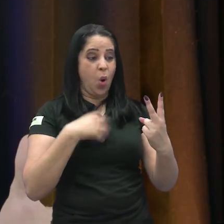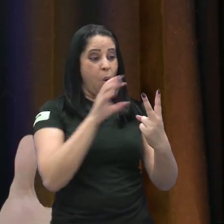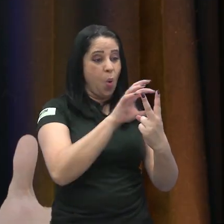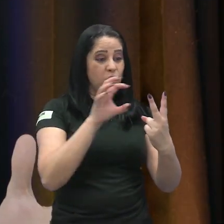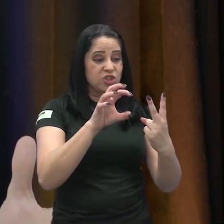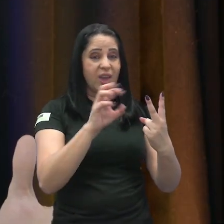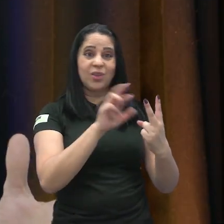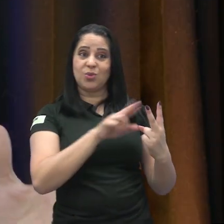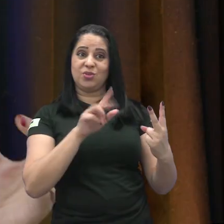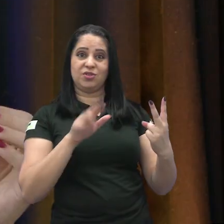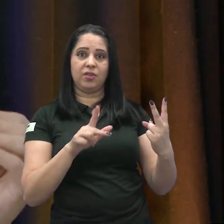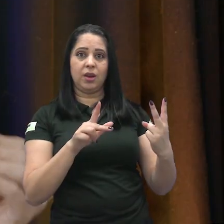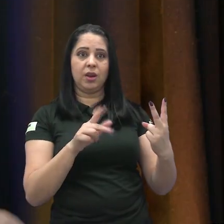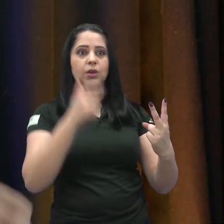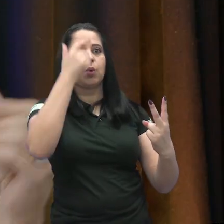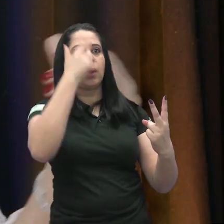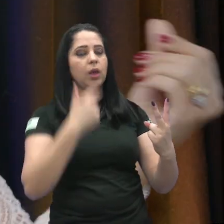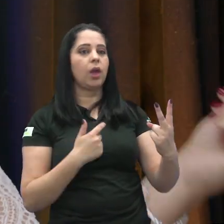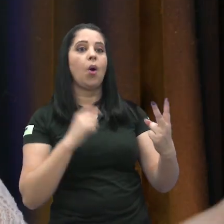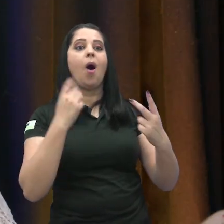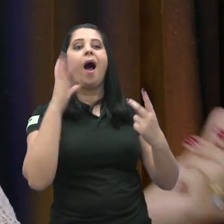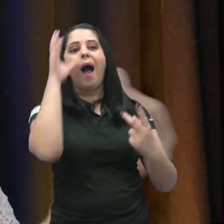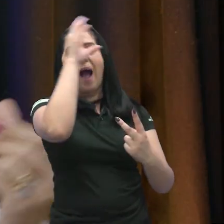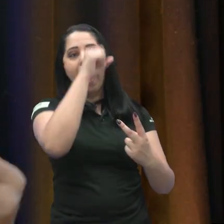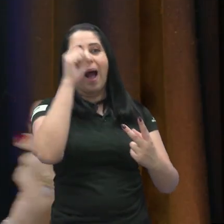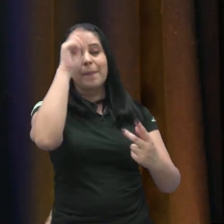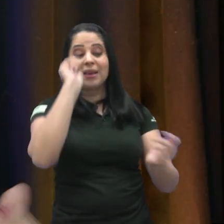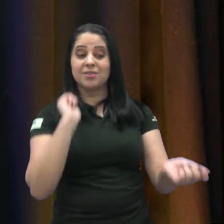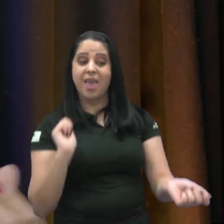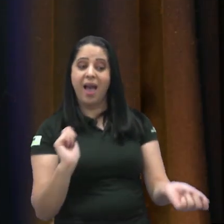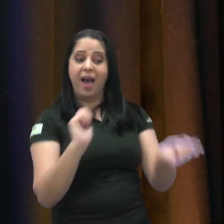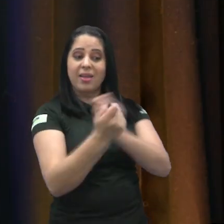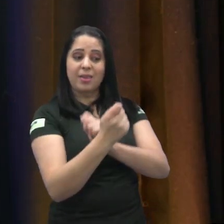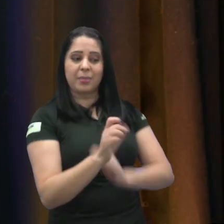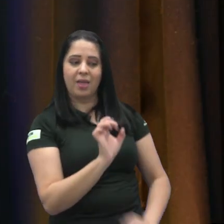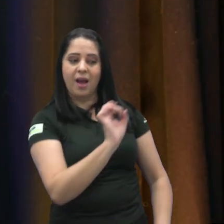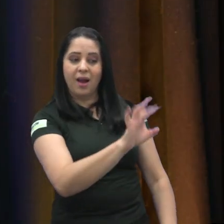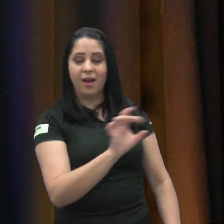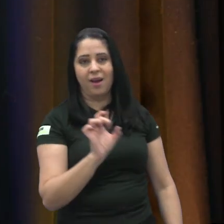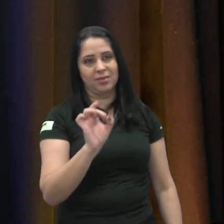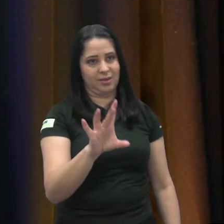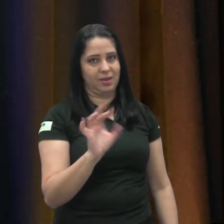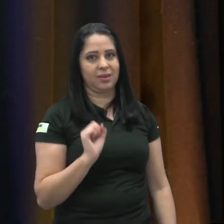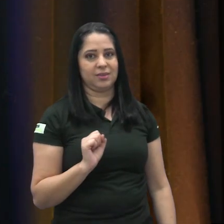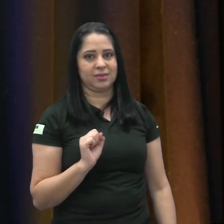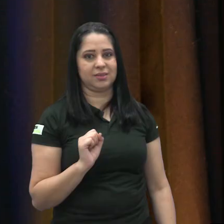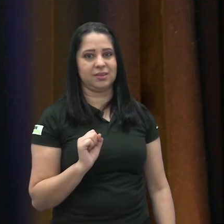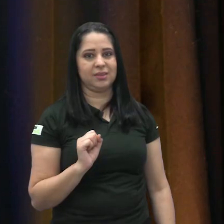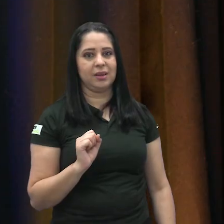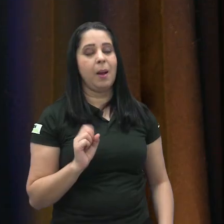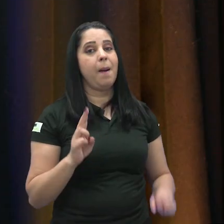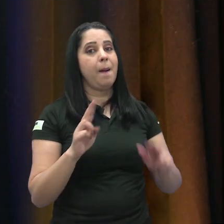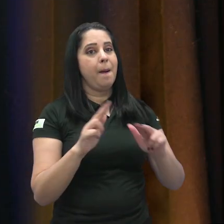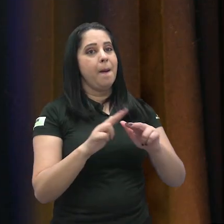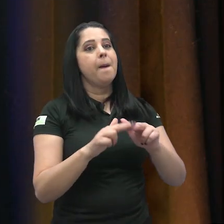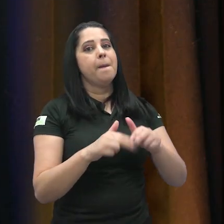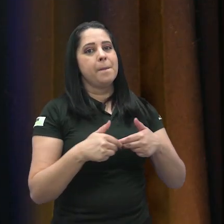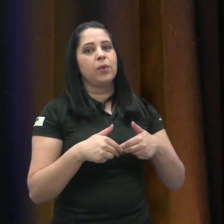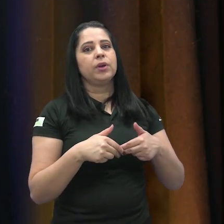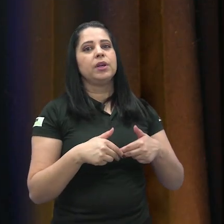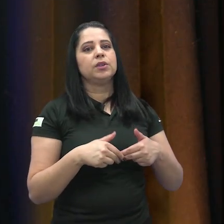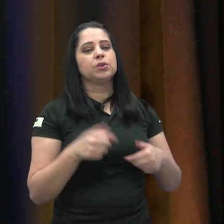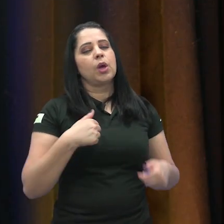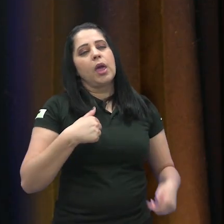completamente diferentes. E eu tive que aprender essa individualidade de cada um. E eu acho que isso que foi a